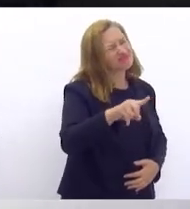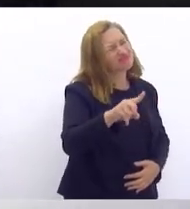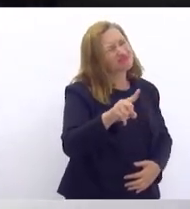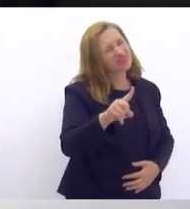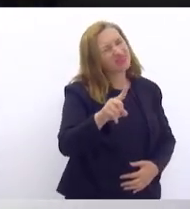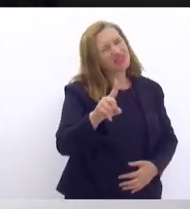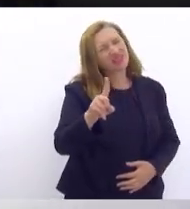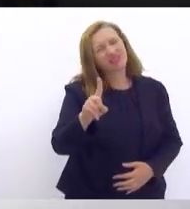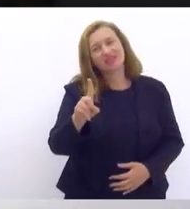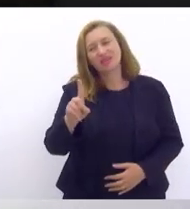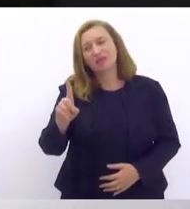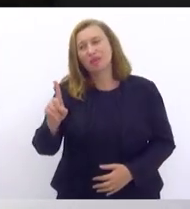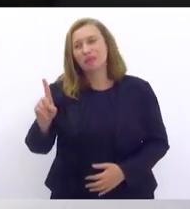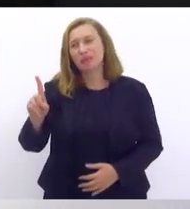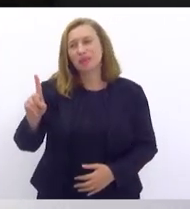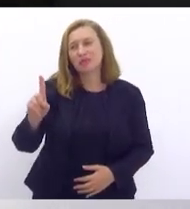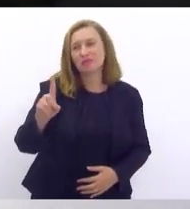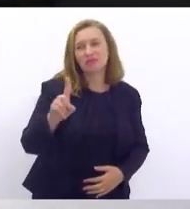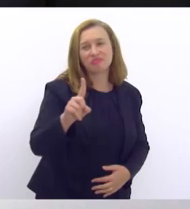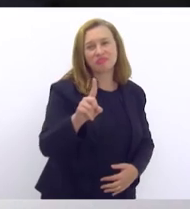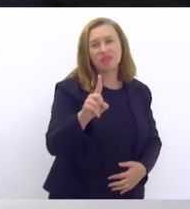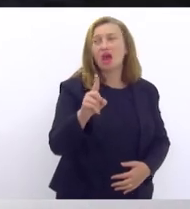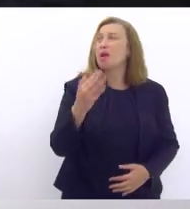ao Pai, dá-me o que é